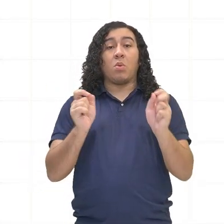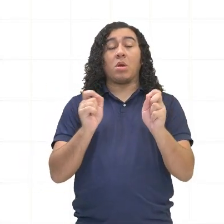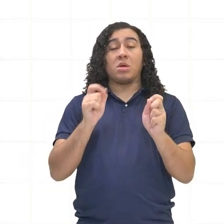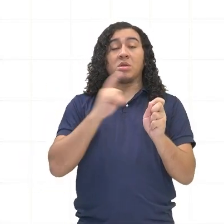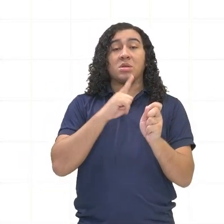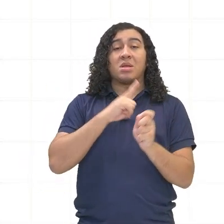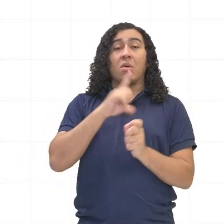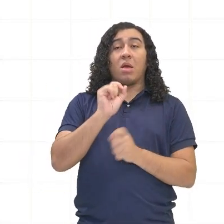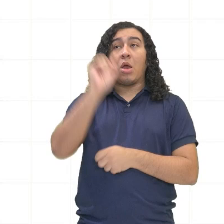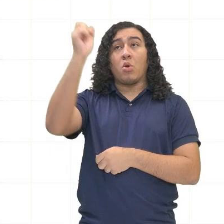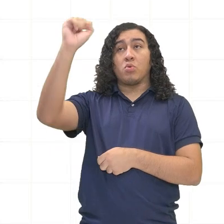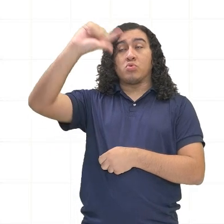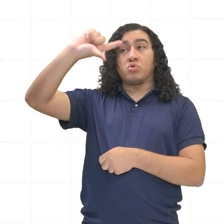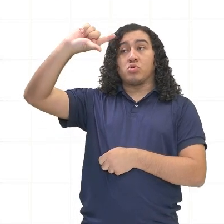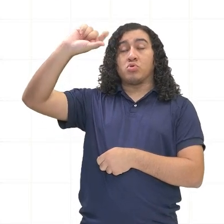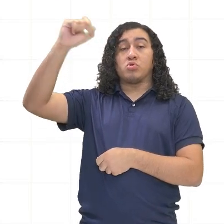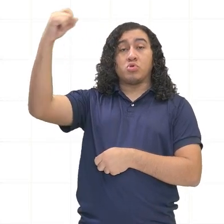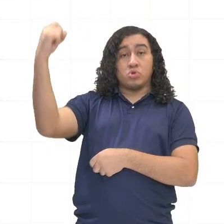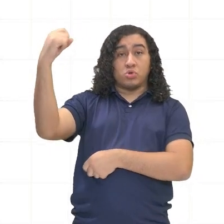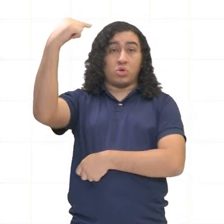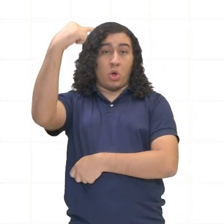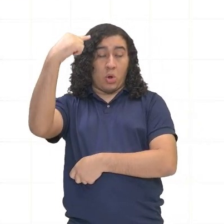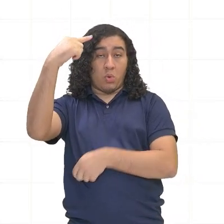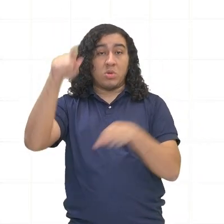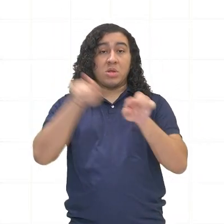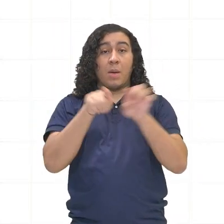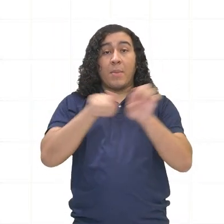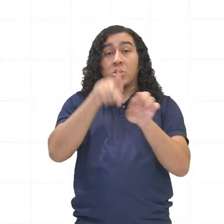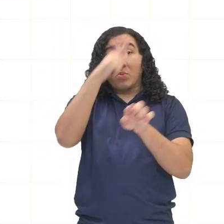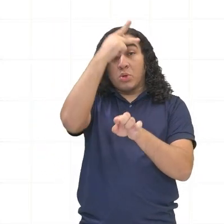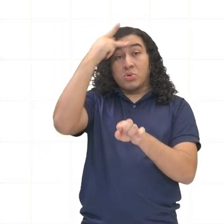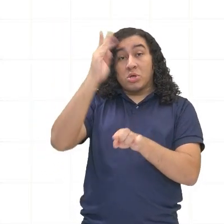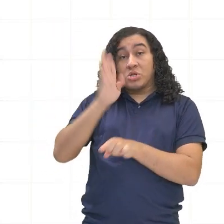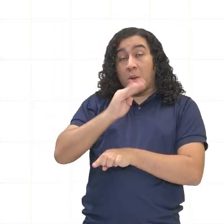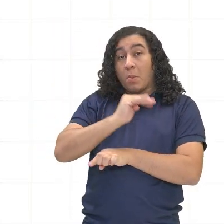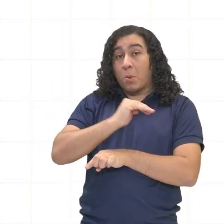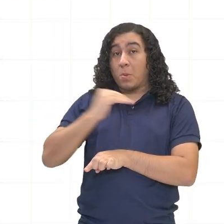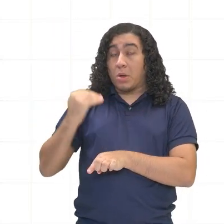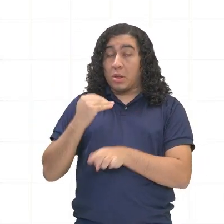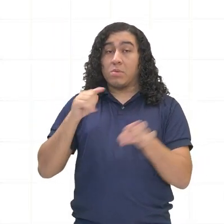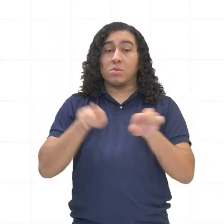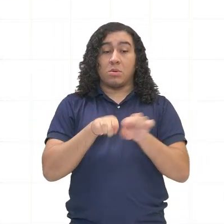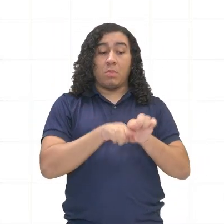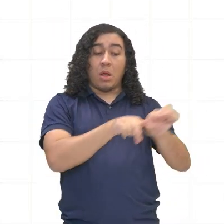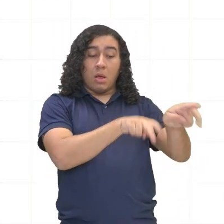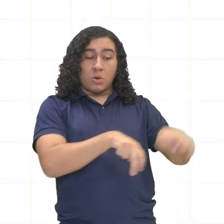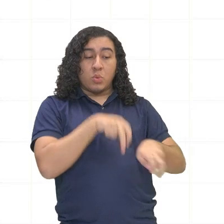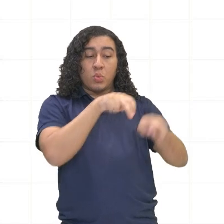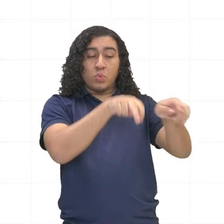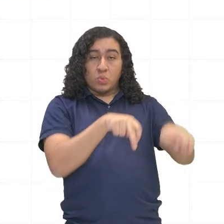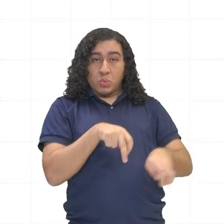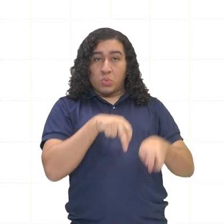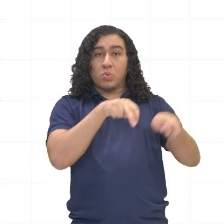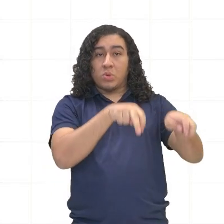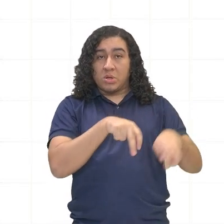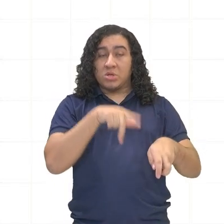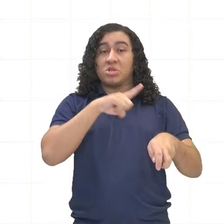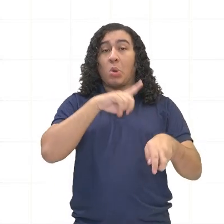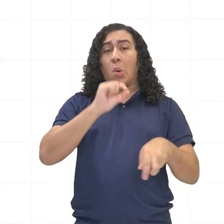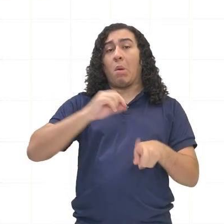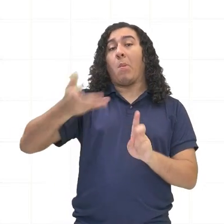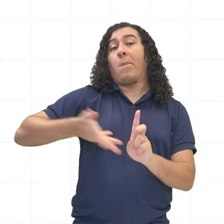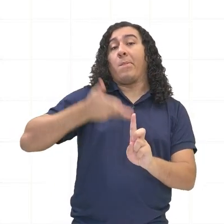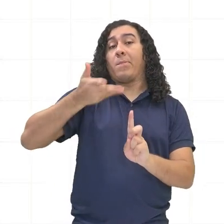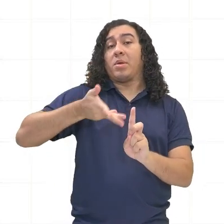aos mortos e à agricultura. Então você percebe que o povo Inca,